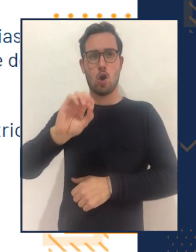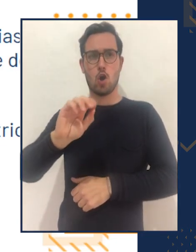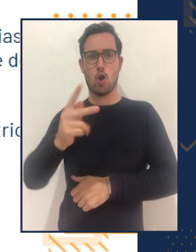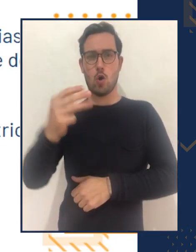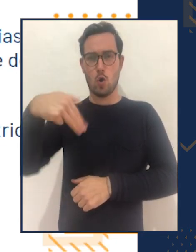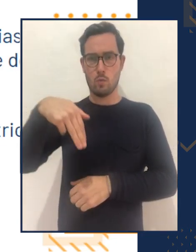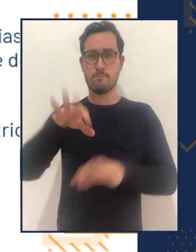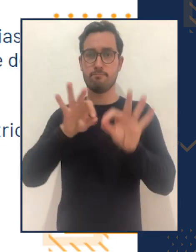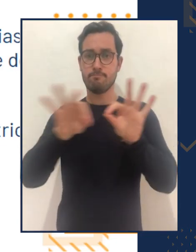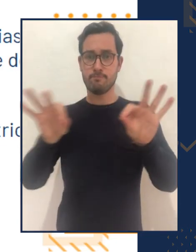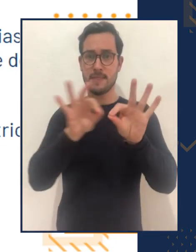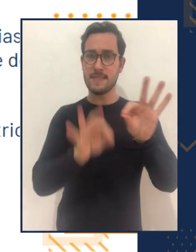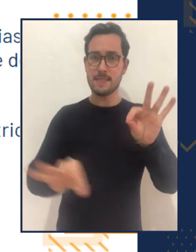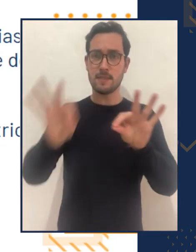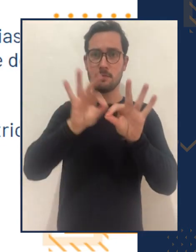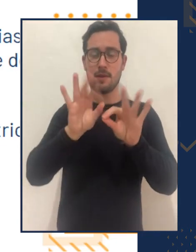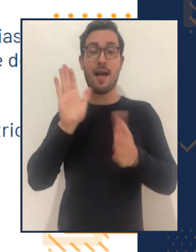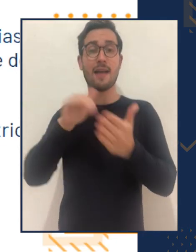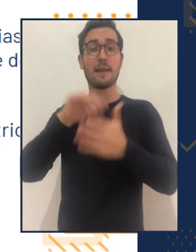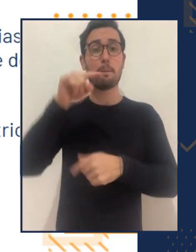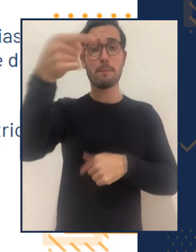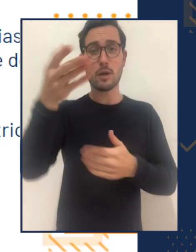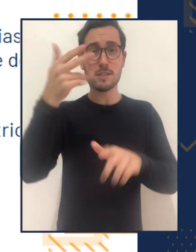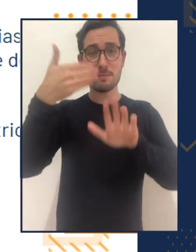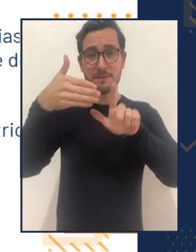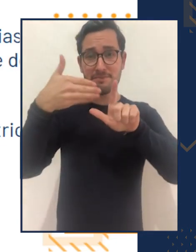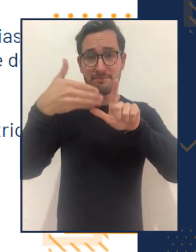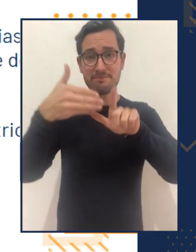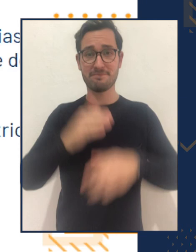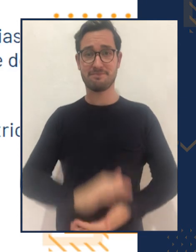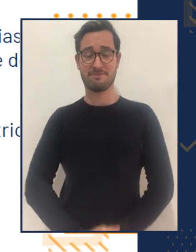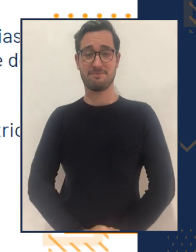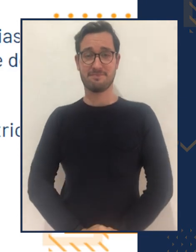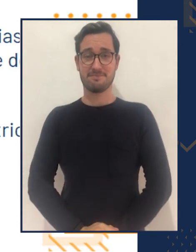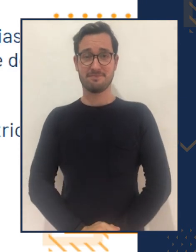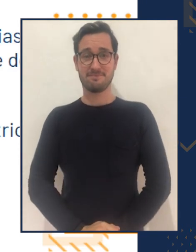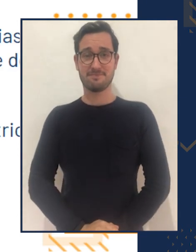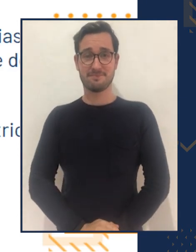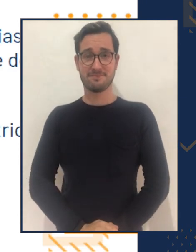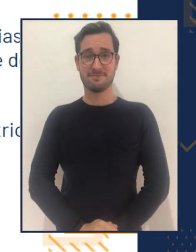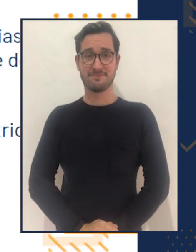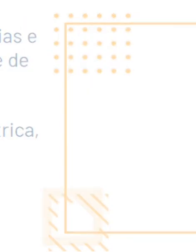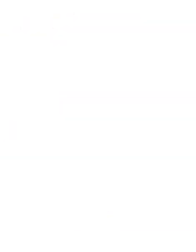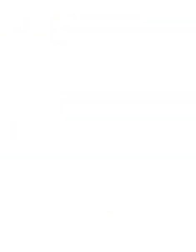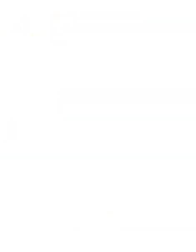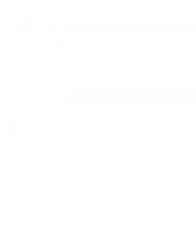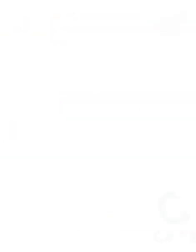de Ohm para a resolução de circuitos simples. Então, até a próxima videoaula.